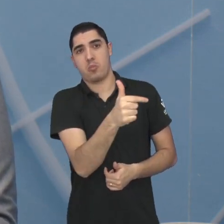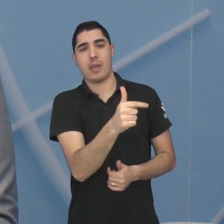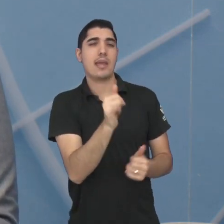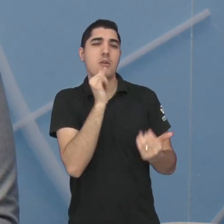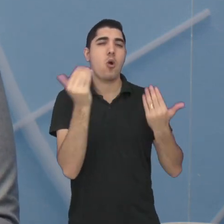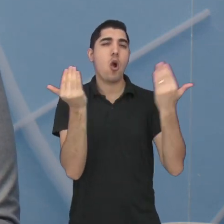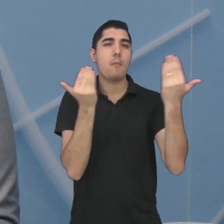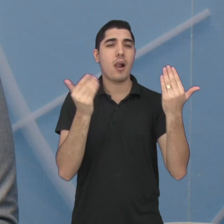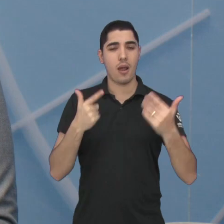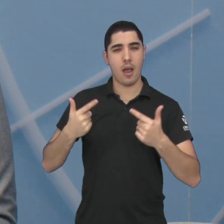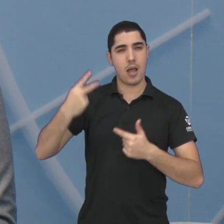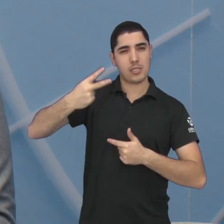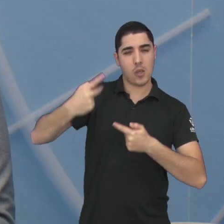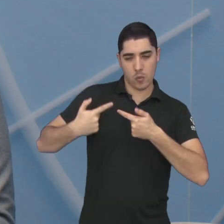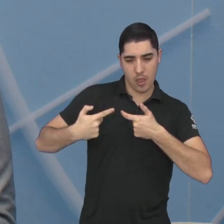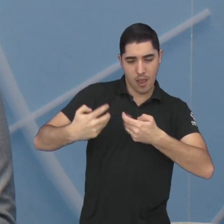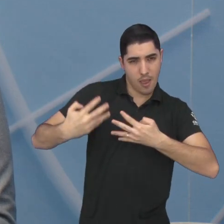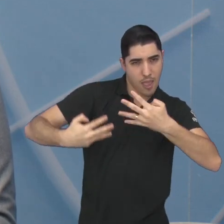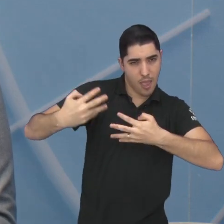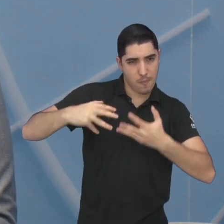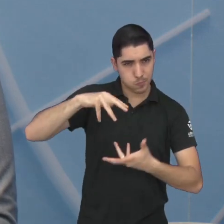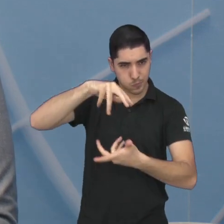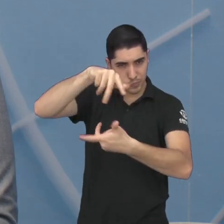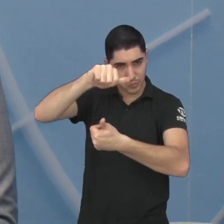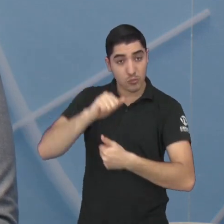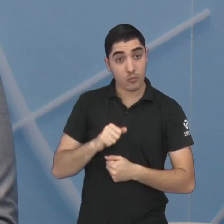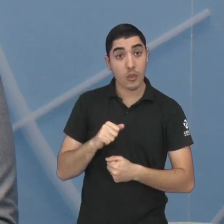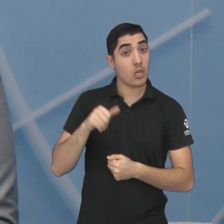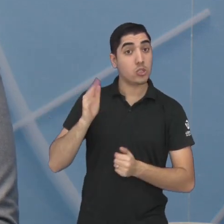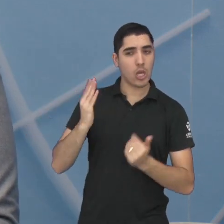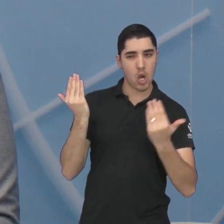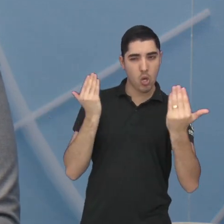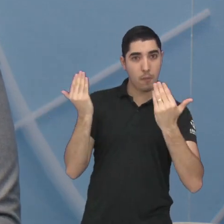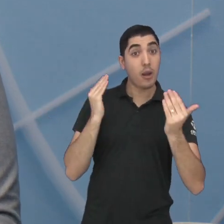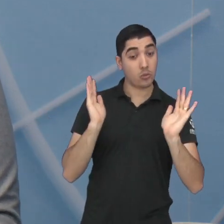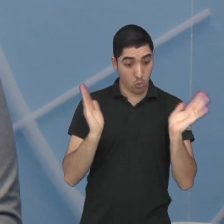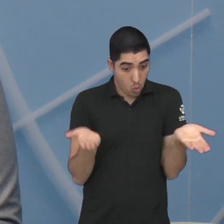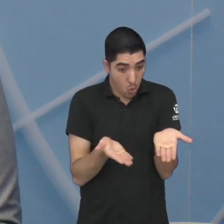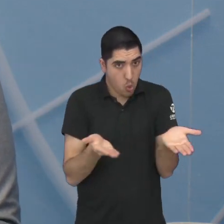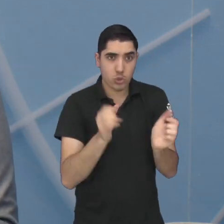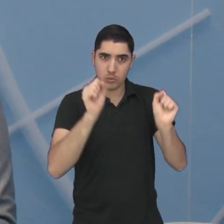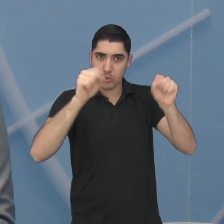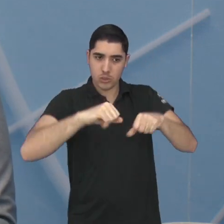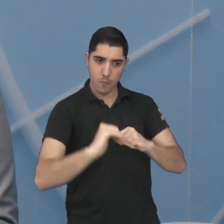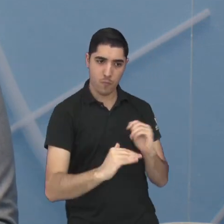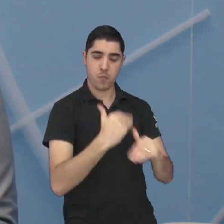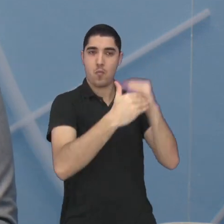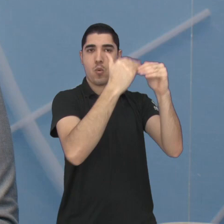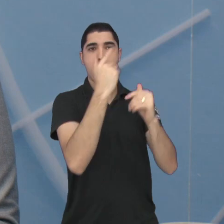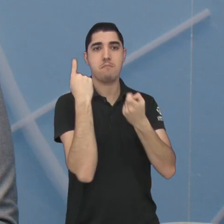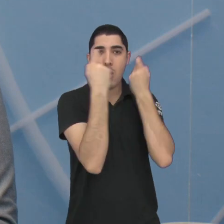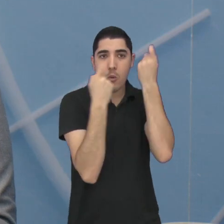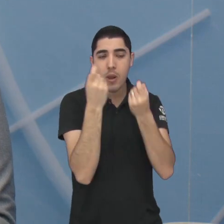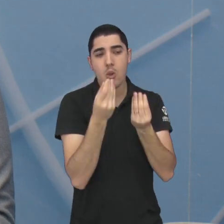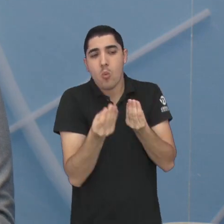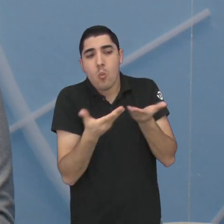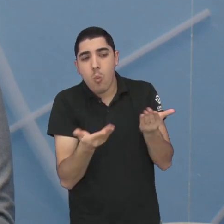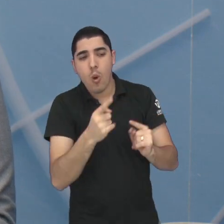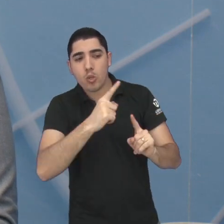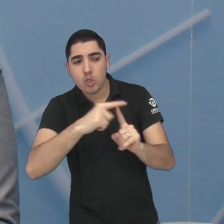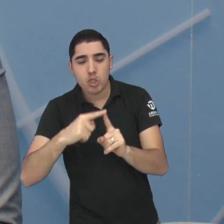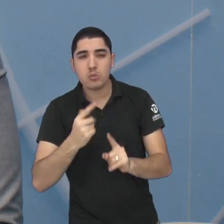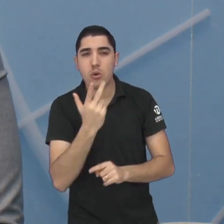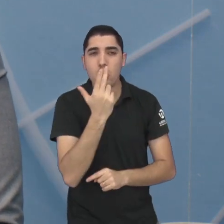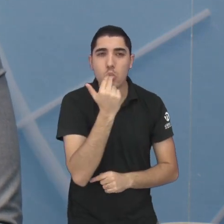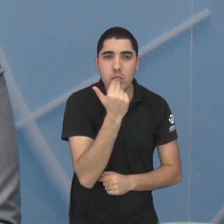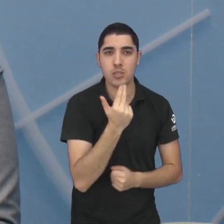E ele evoluiu até o momento de hoje para acrescentar a parte de segurança nutricional, a preocupação com a nutrição, e a parte